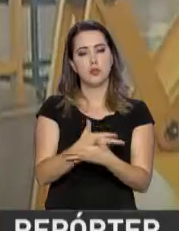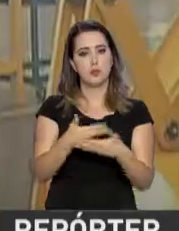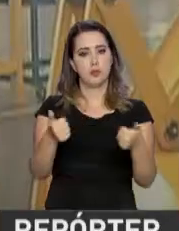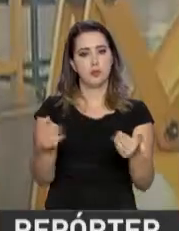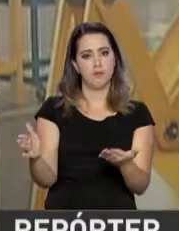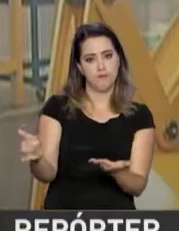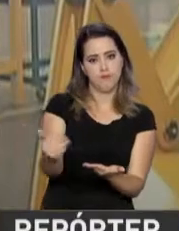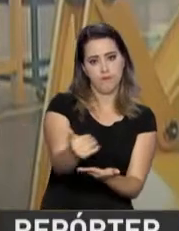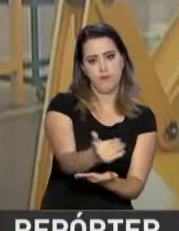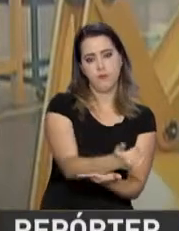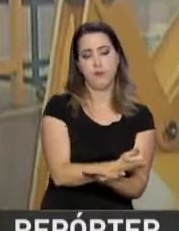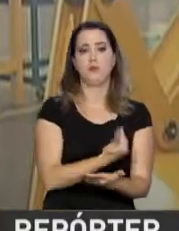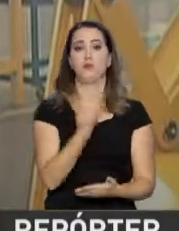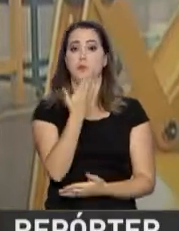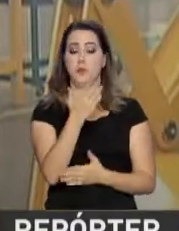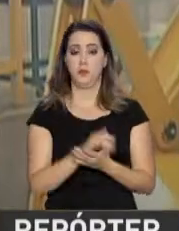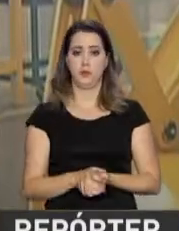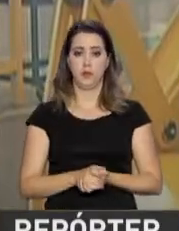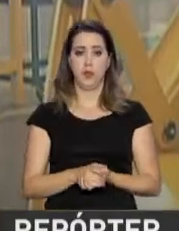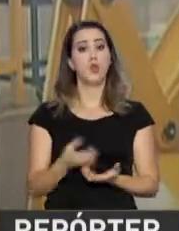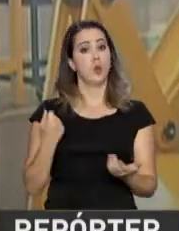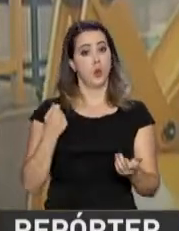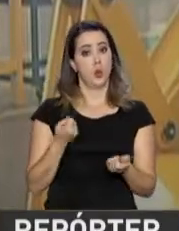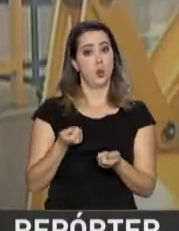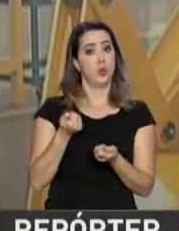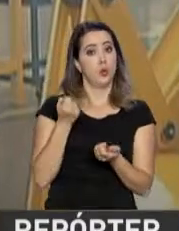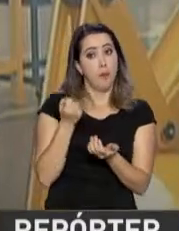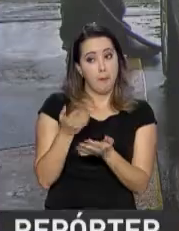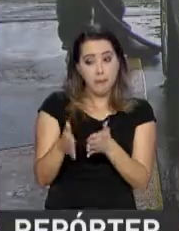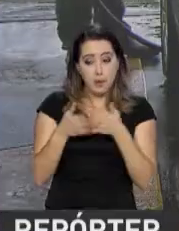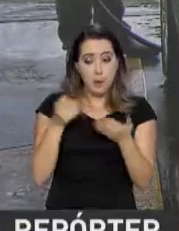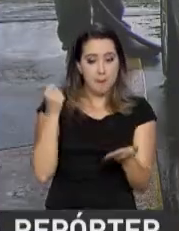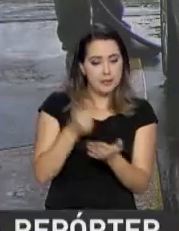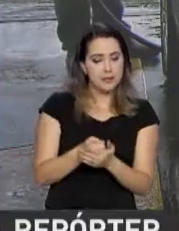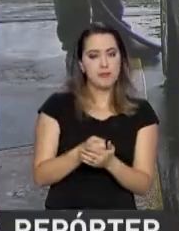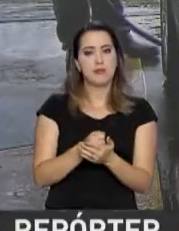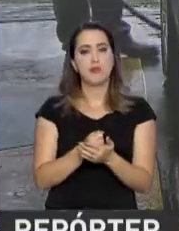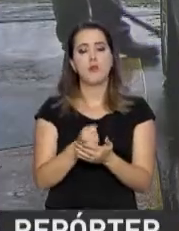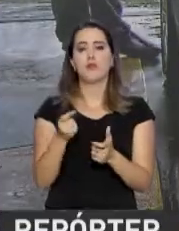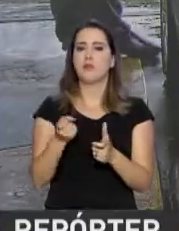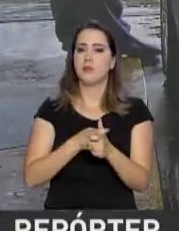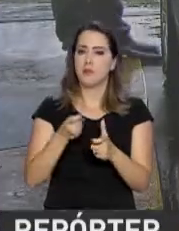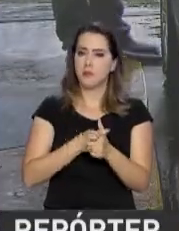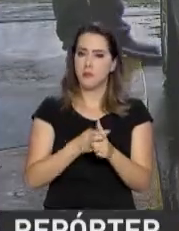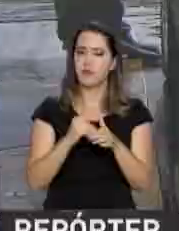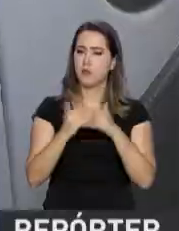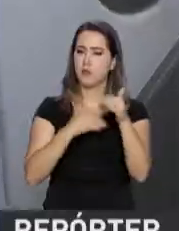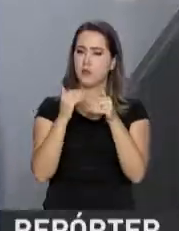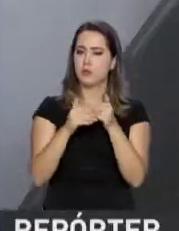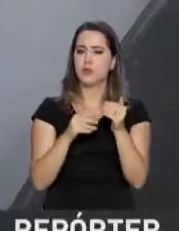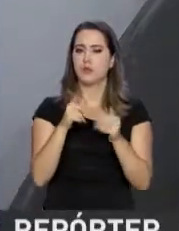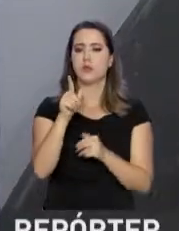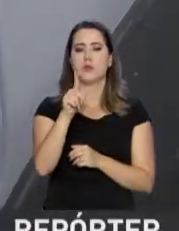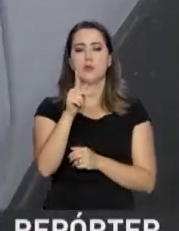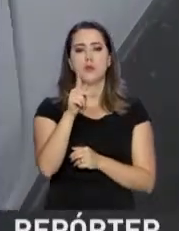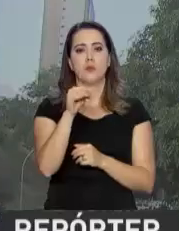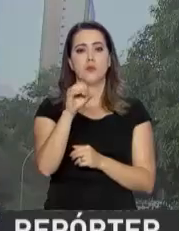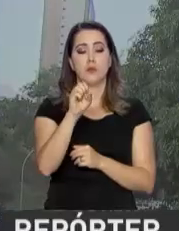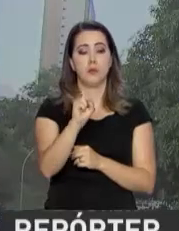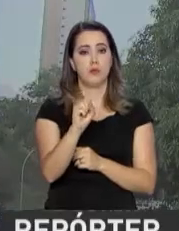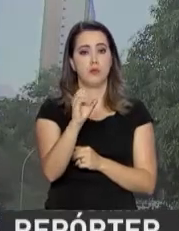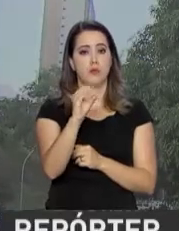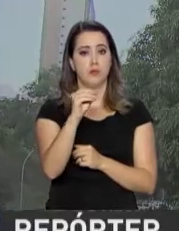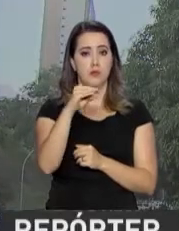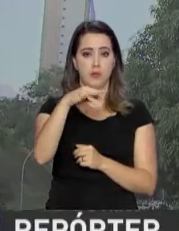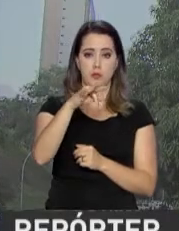entre eles ações de cobranças junto a devedores o aumento das alíquotas do pis cofins sobre combustíveis e